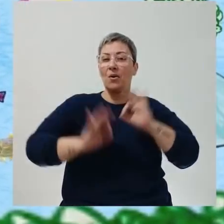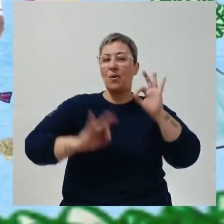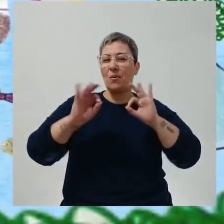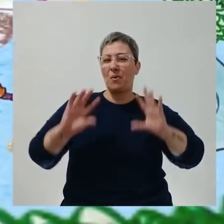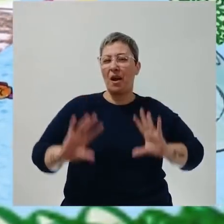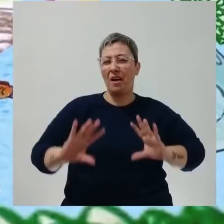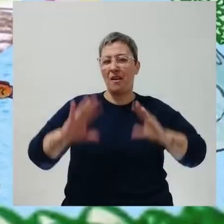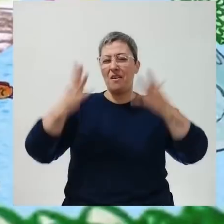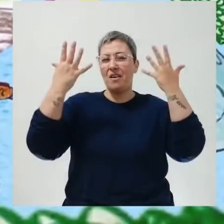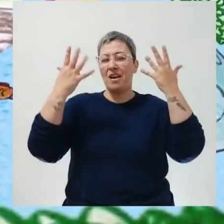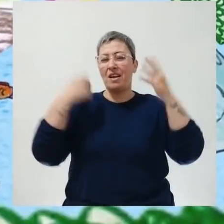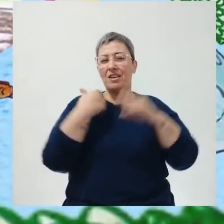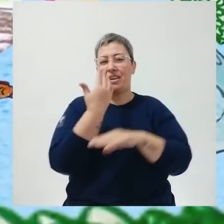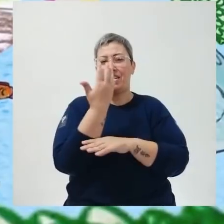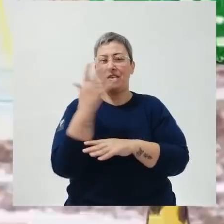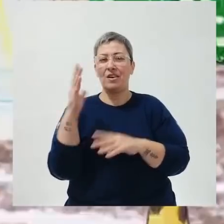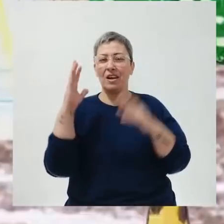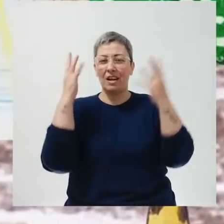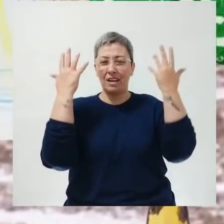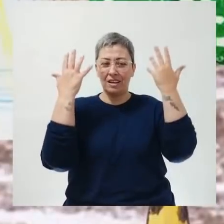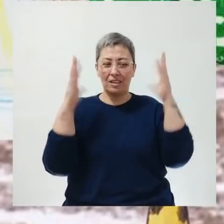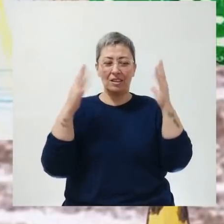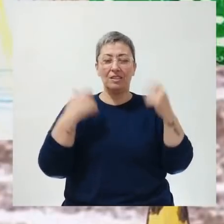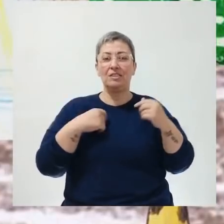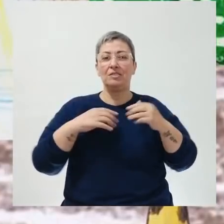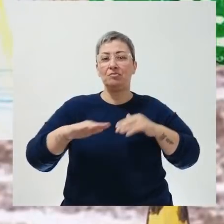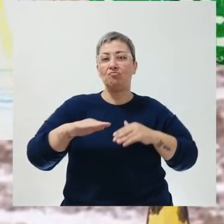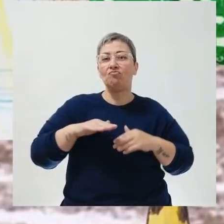grande festa na floresta.